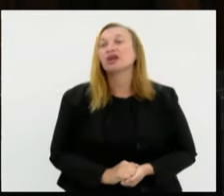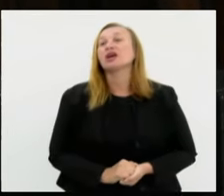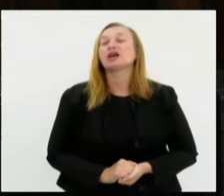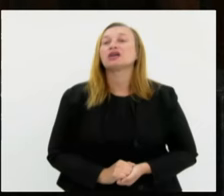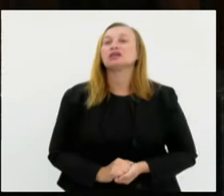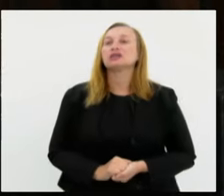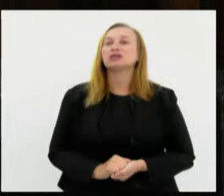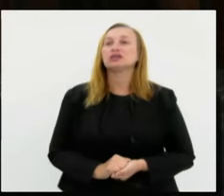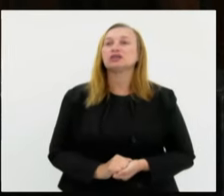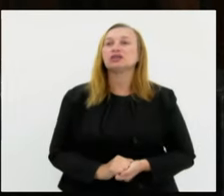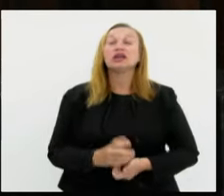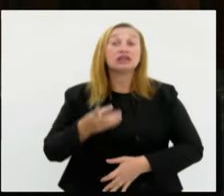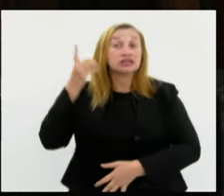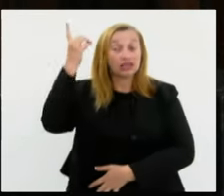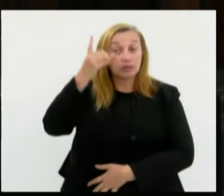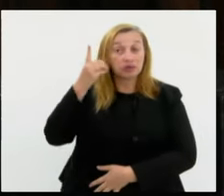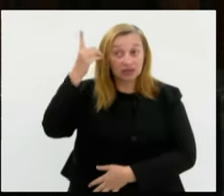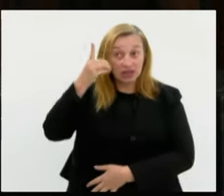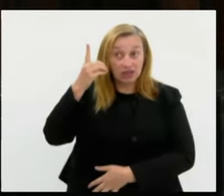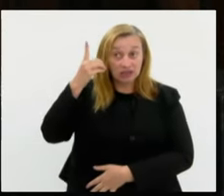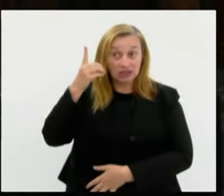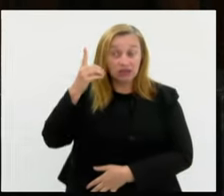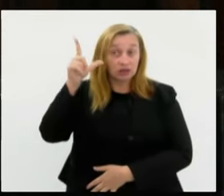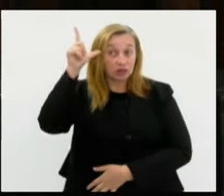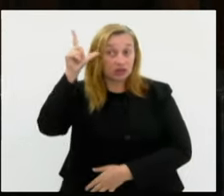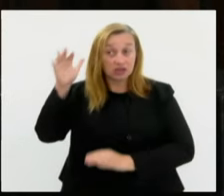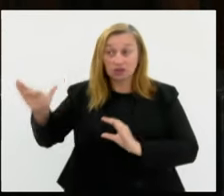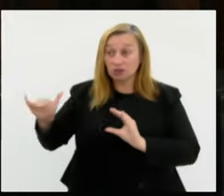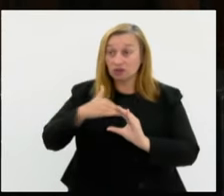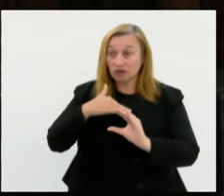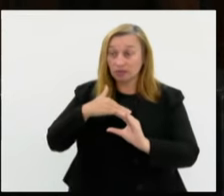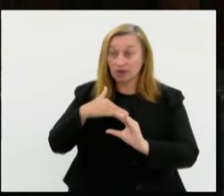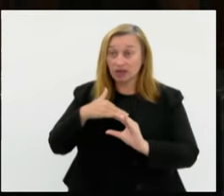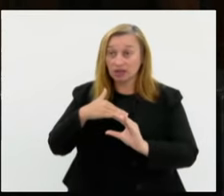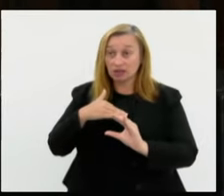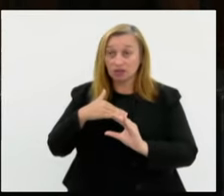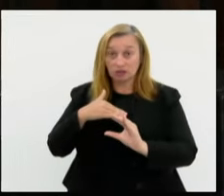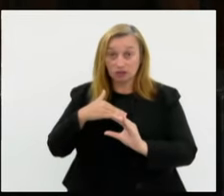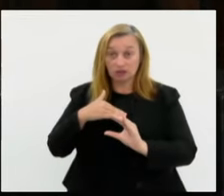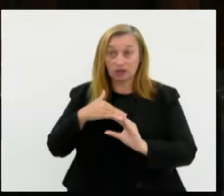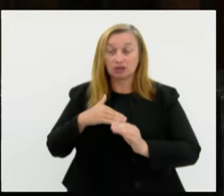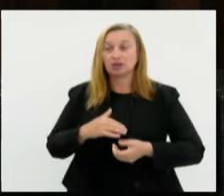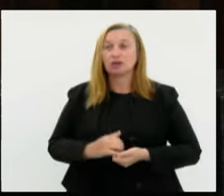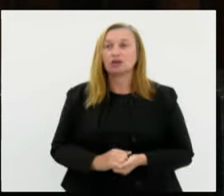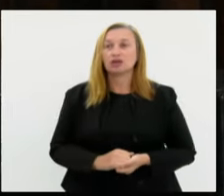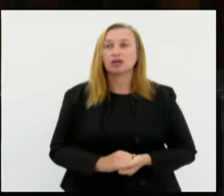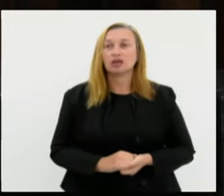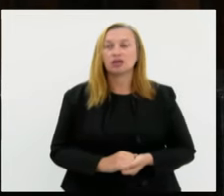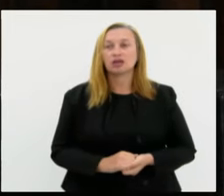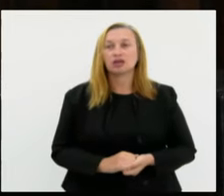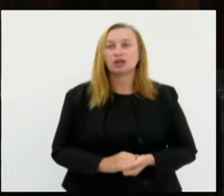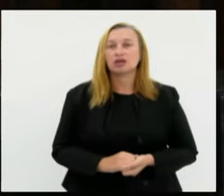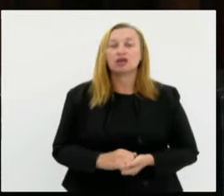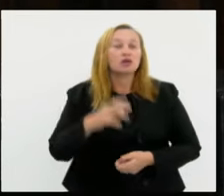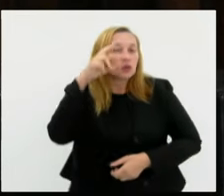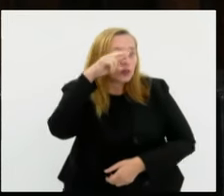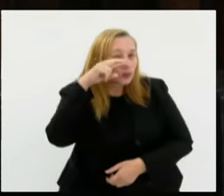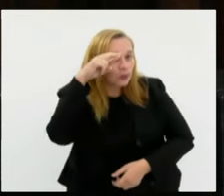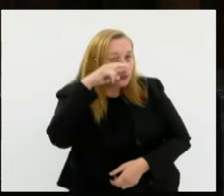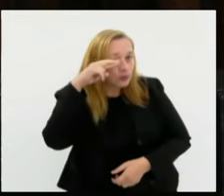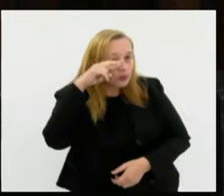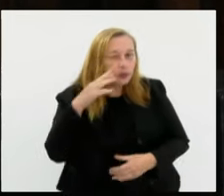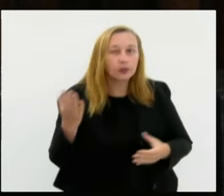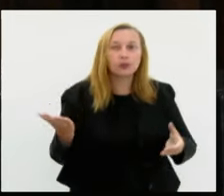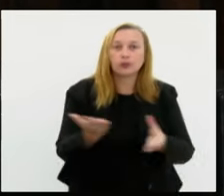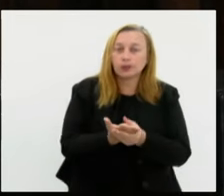da defesa da deputada Lucinha, trazida aos autos, ela não adentra ao mérito dos fatos que estão sendo investigados no